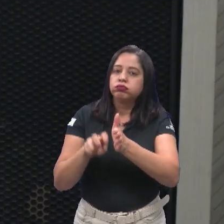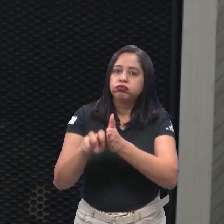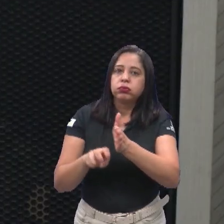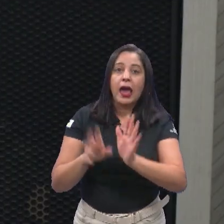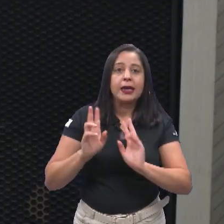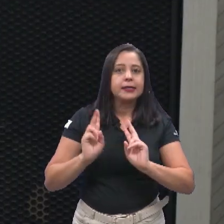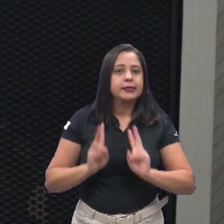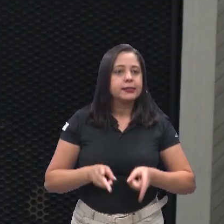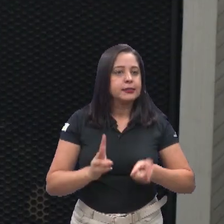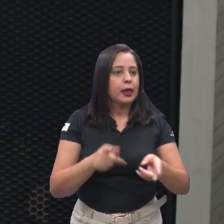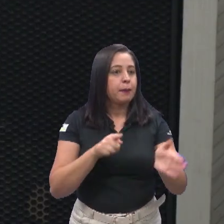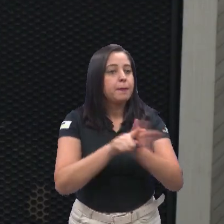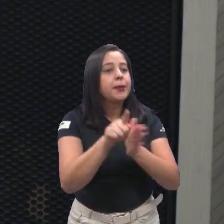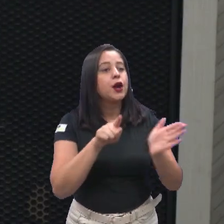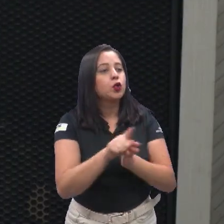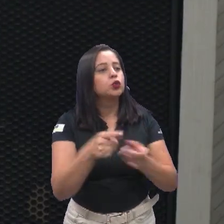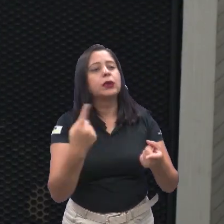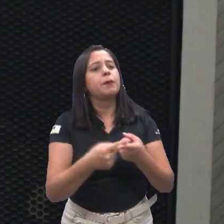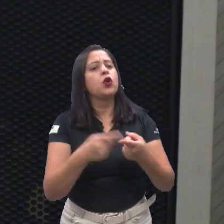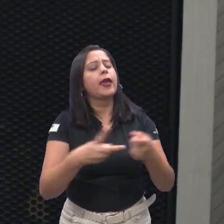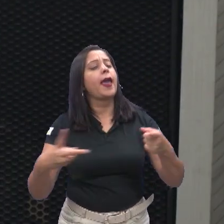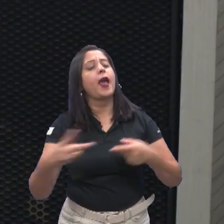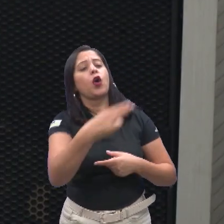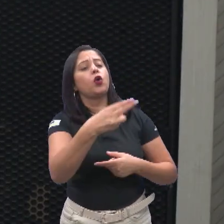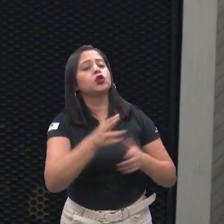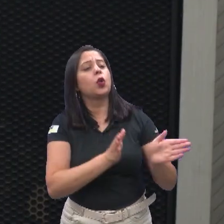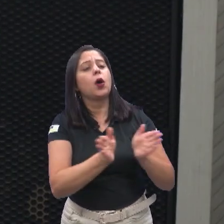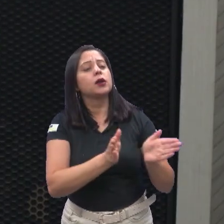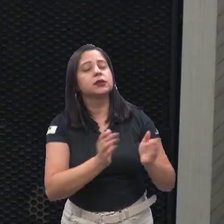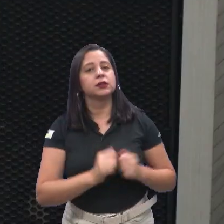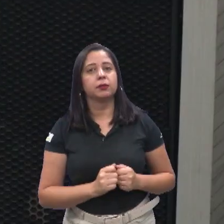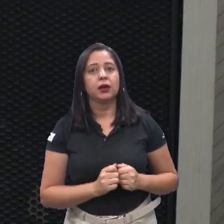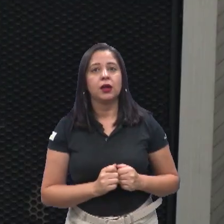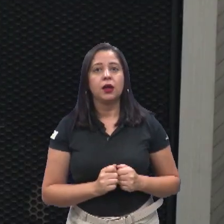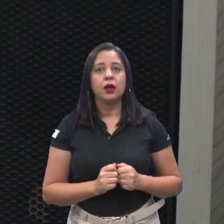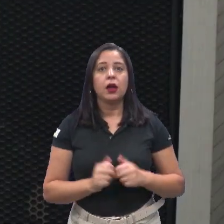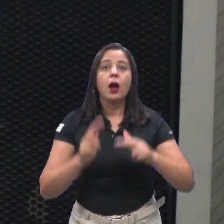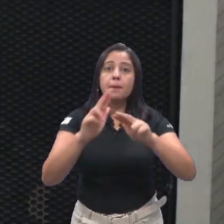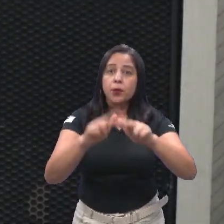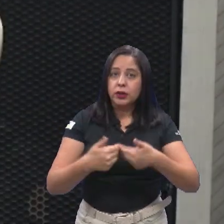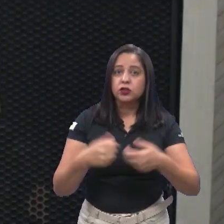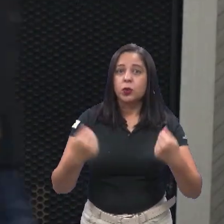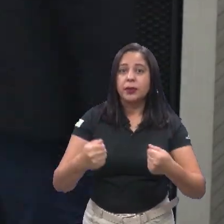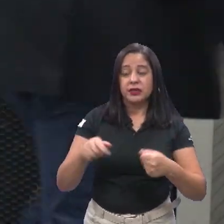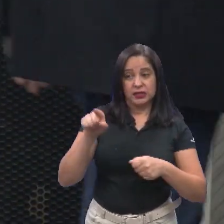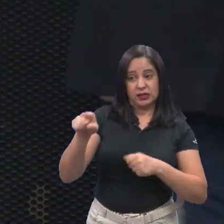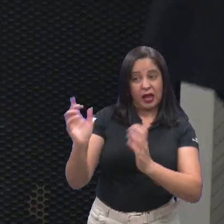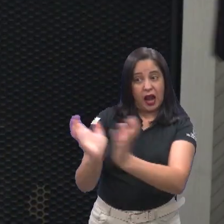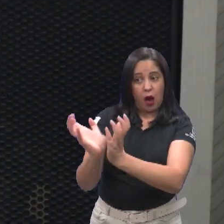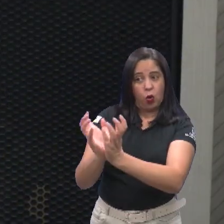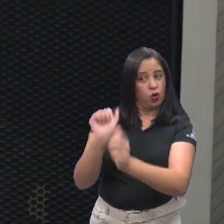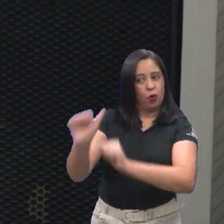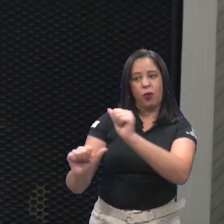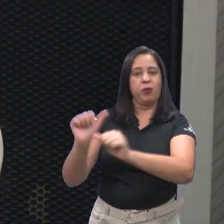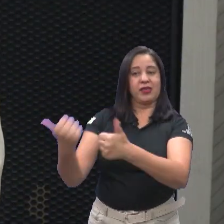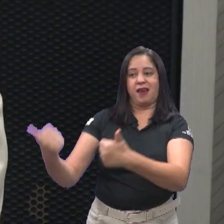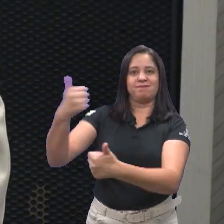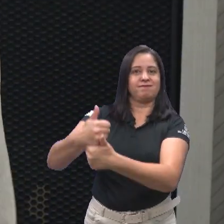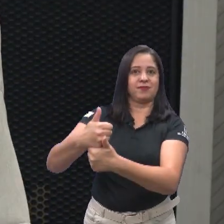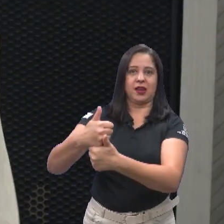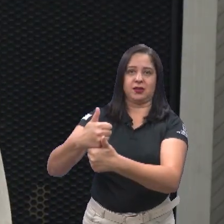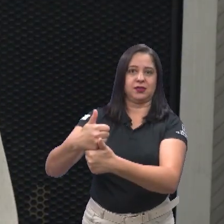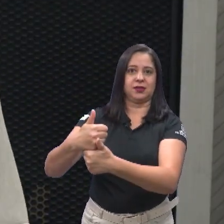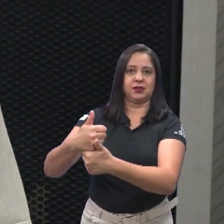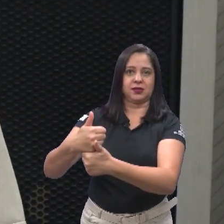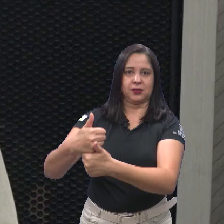Acesso Já. Por isso, vereadores, nós temos que trocar essa equipe. Minha proposta é que, além de